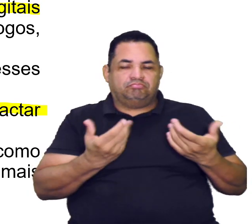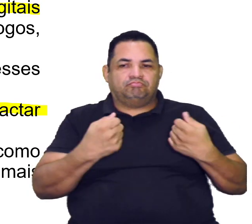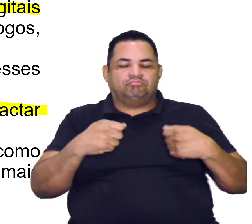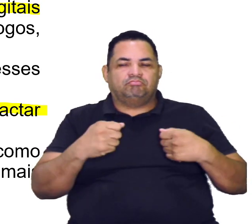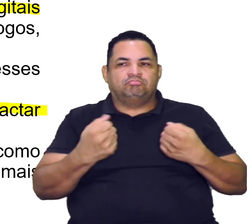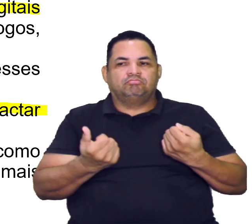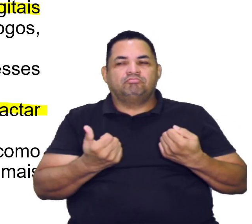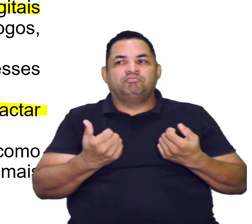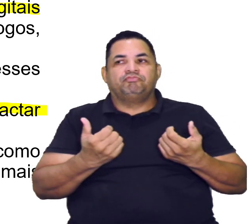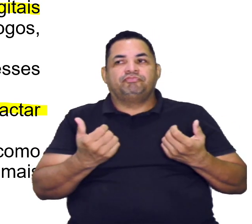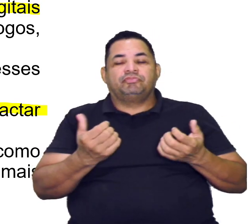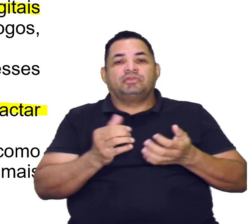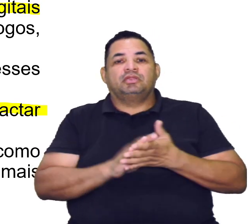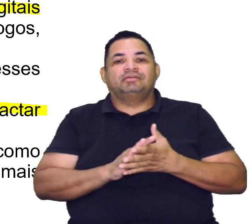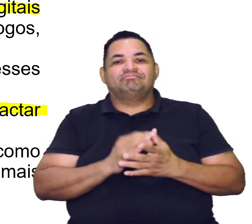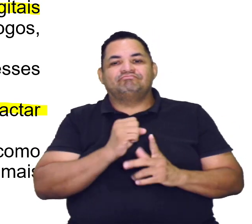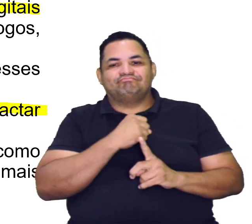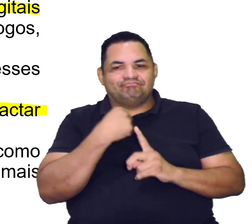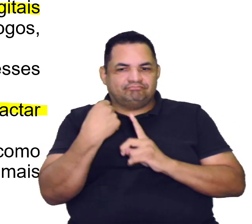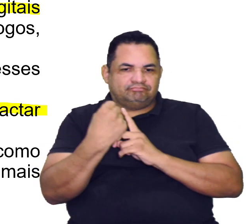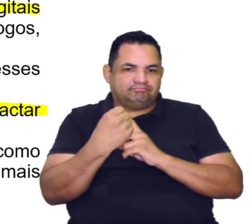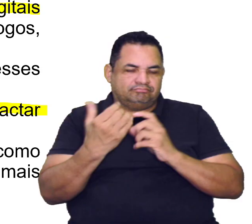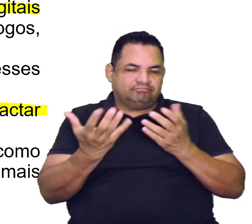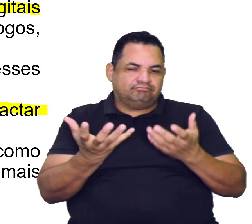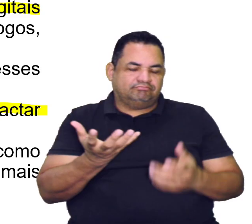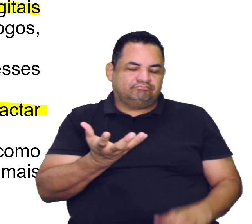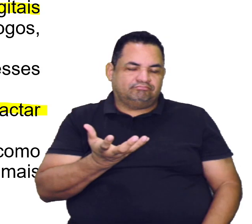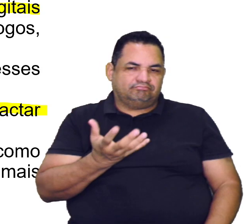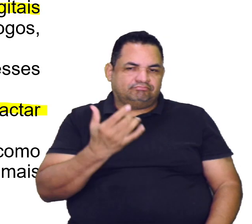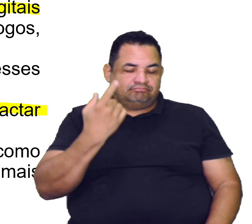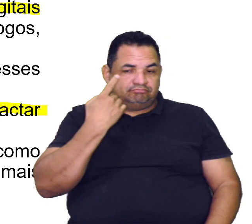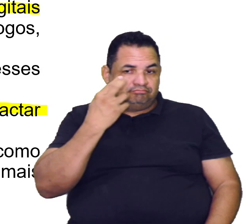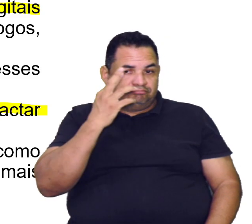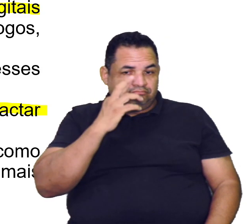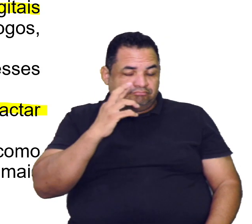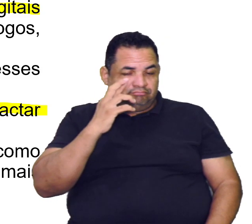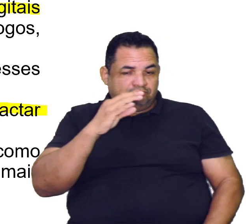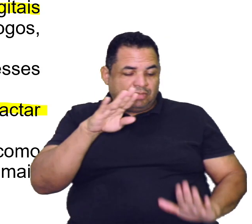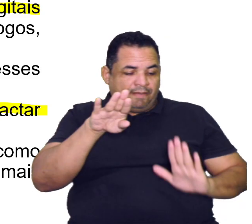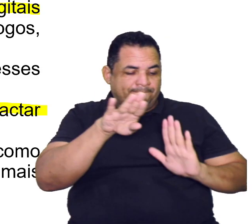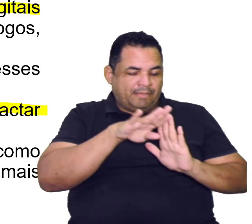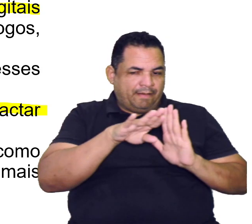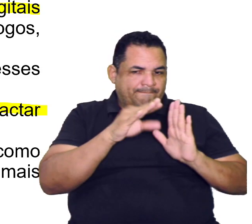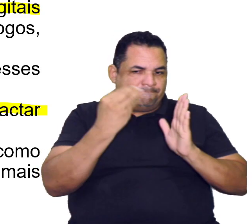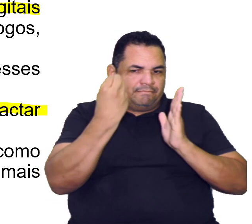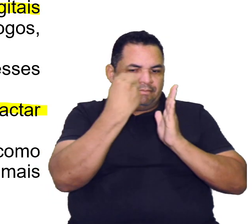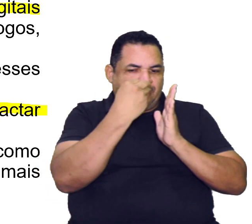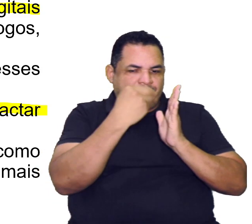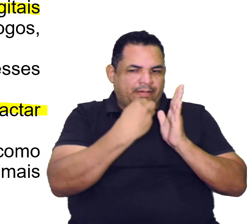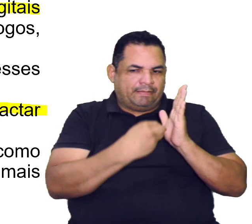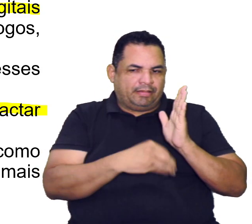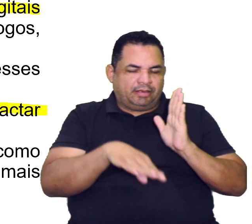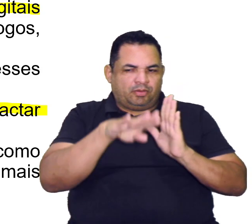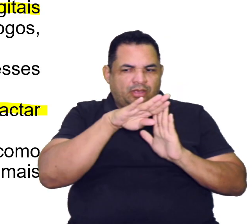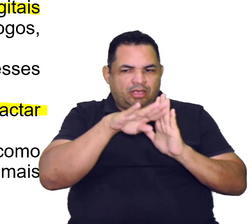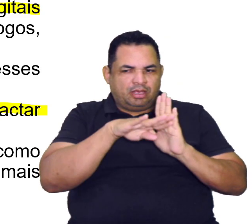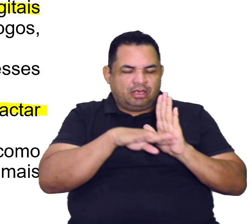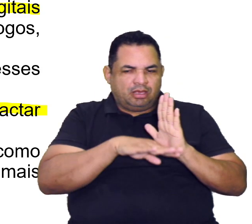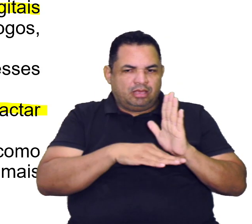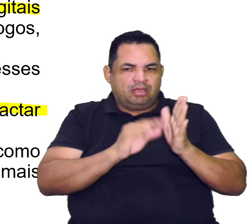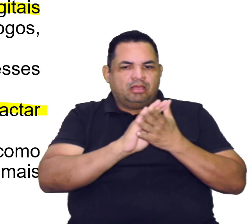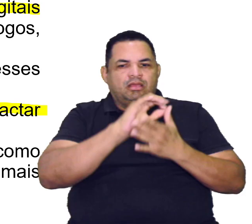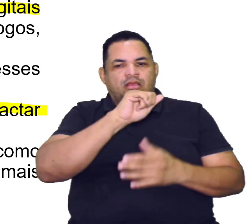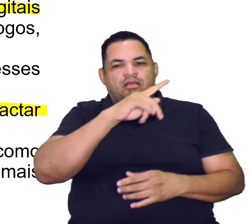Eu poderia estar socializando. E aí eu quero que vocês observem e façam essa listagem desses